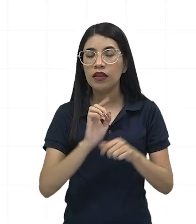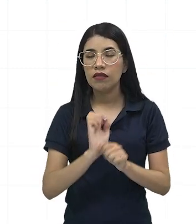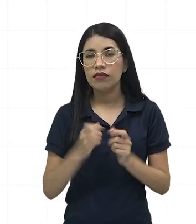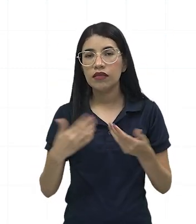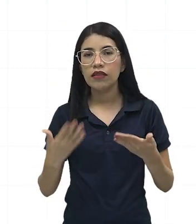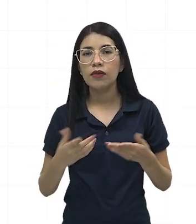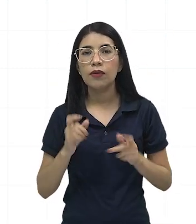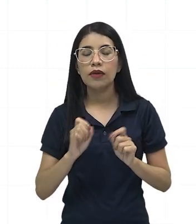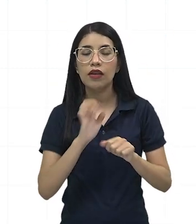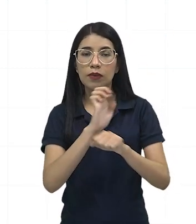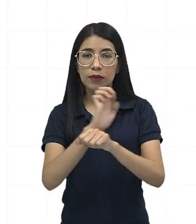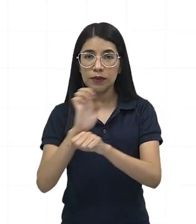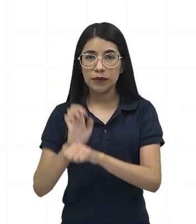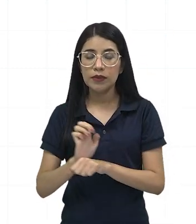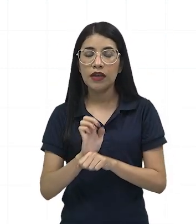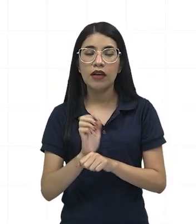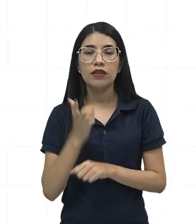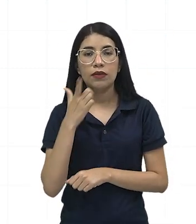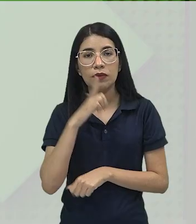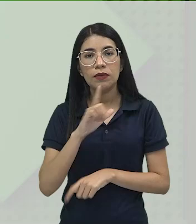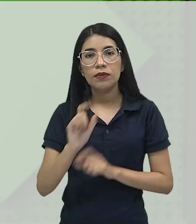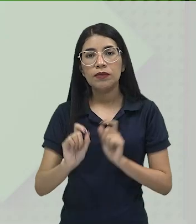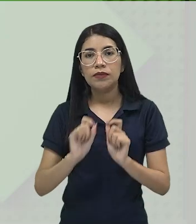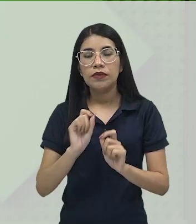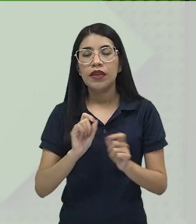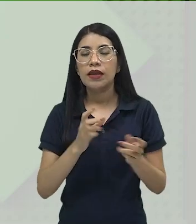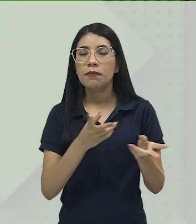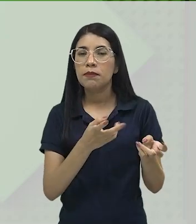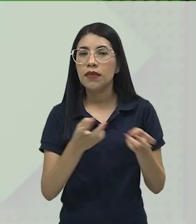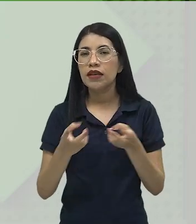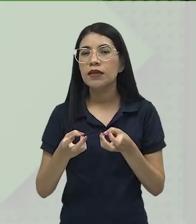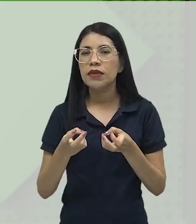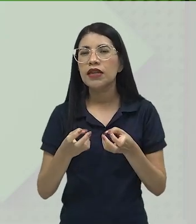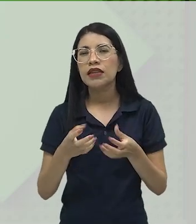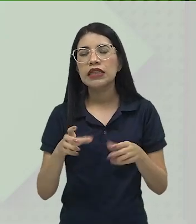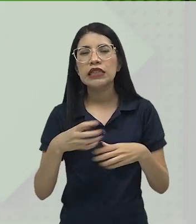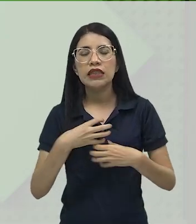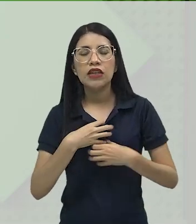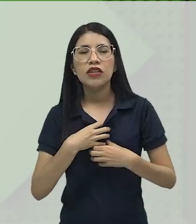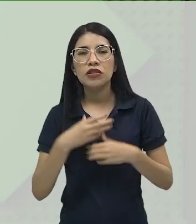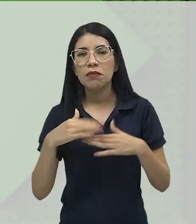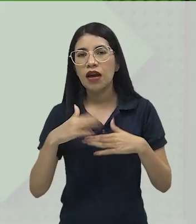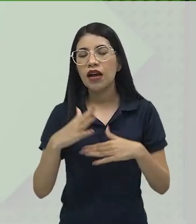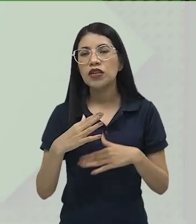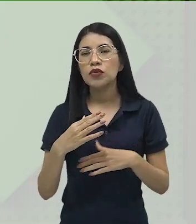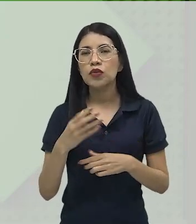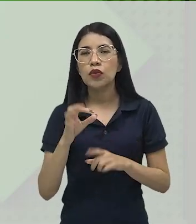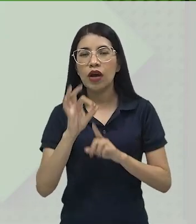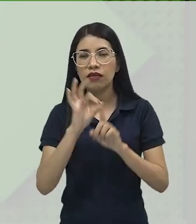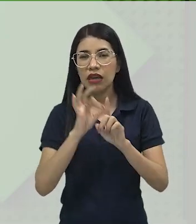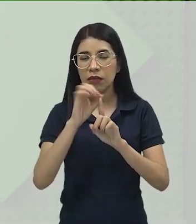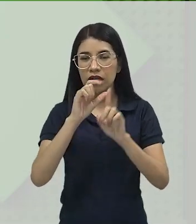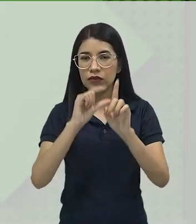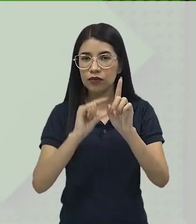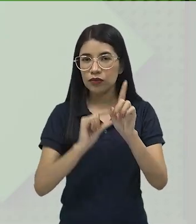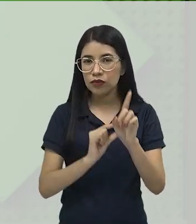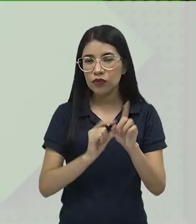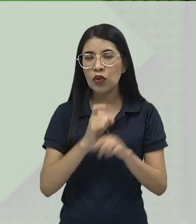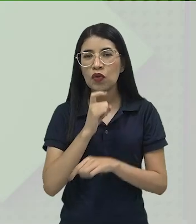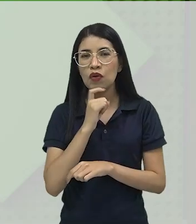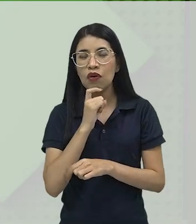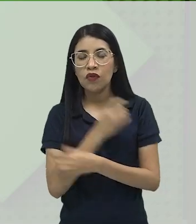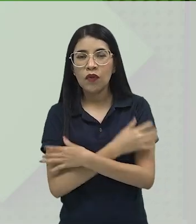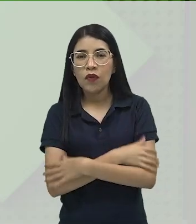Esses estados, eles conseguem perceber mais essa friagem, eles percebem essa queda de temperatura,